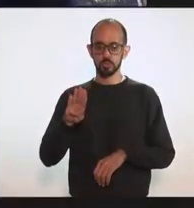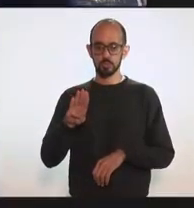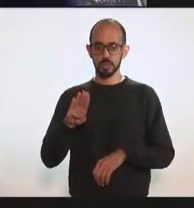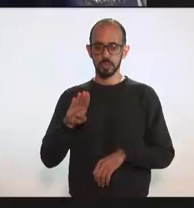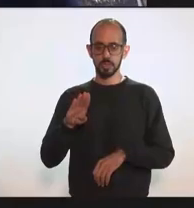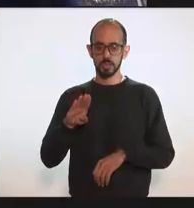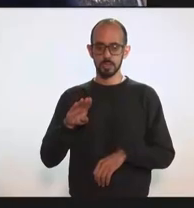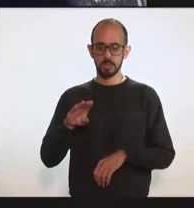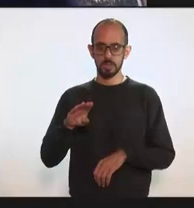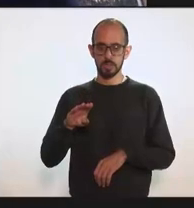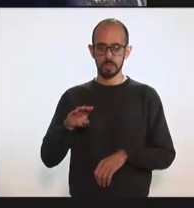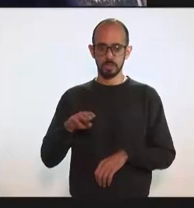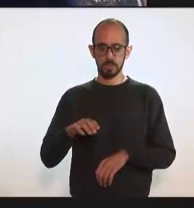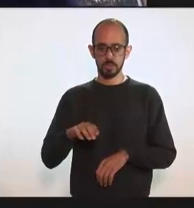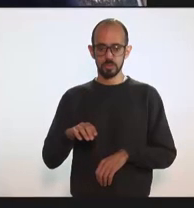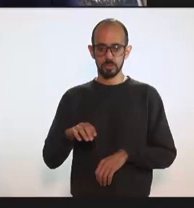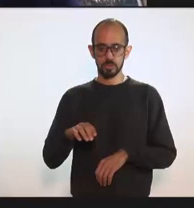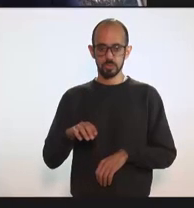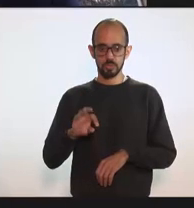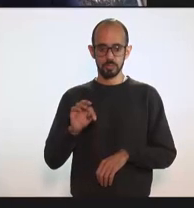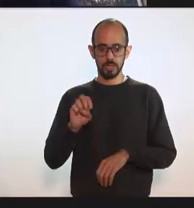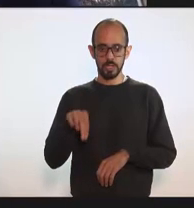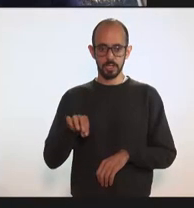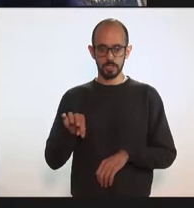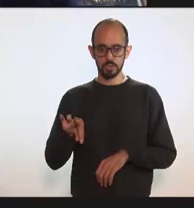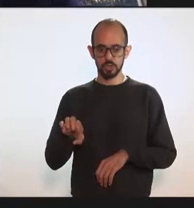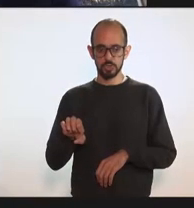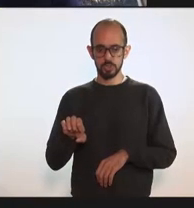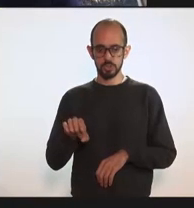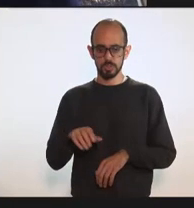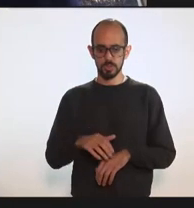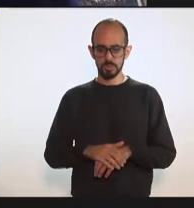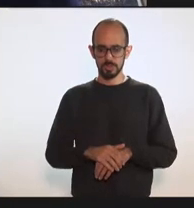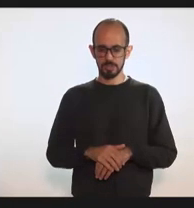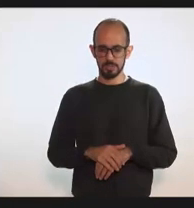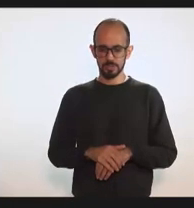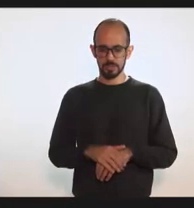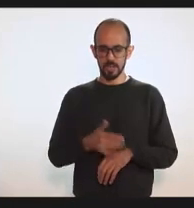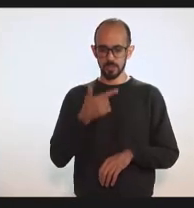Olha o sorriso. Olha o sorriso. Alvorada.